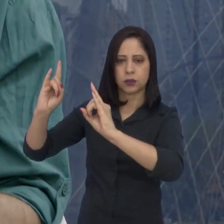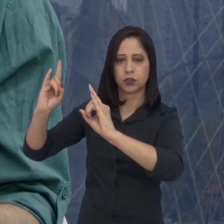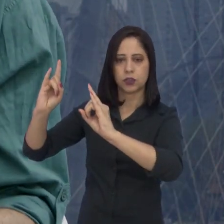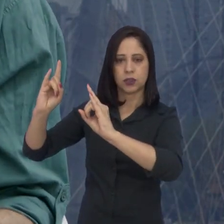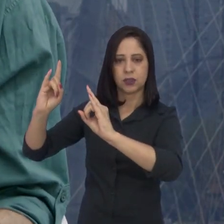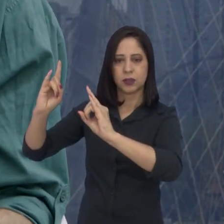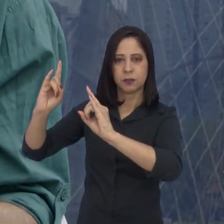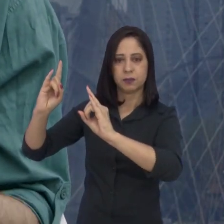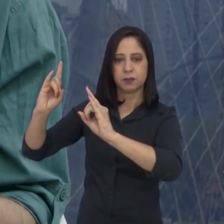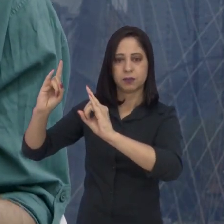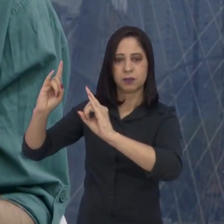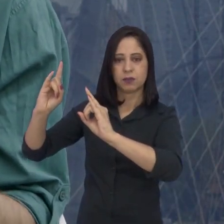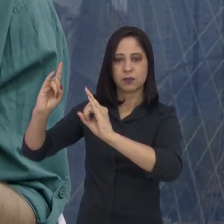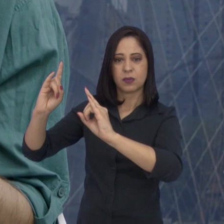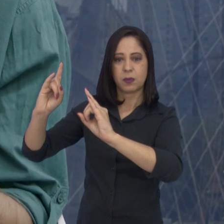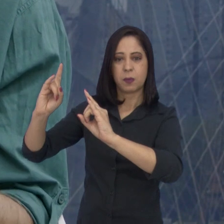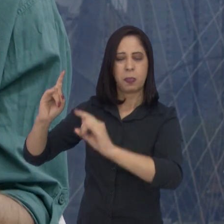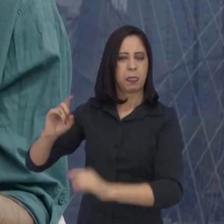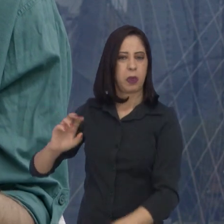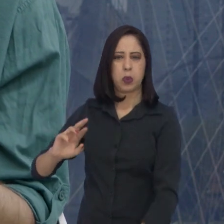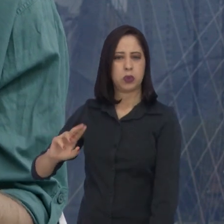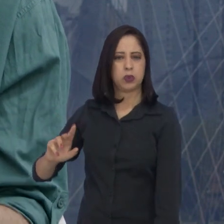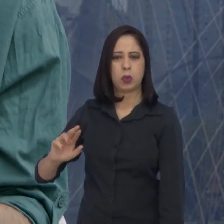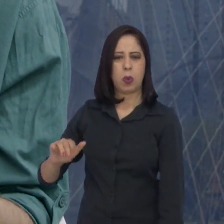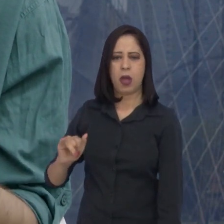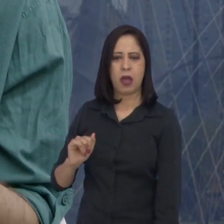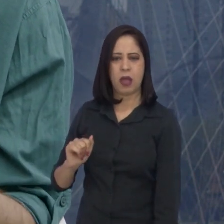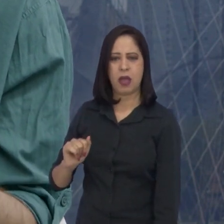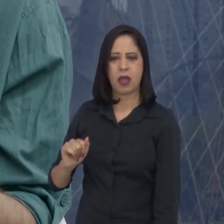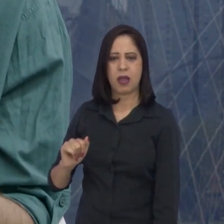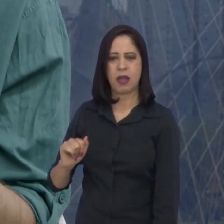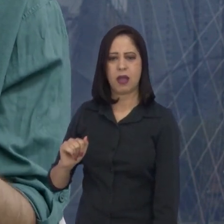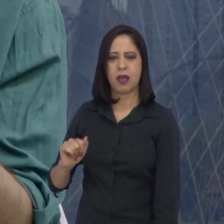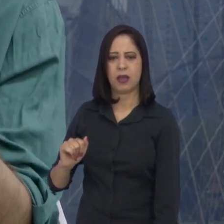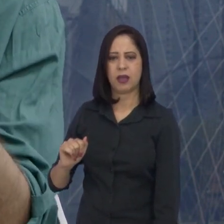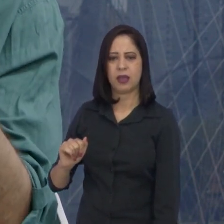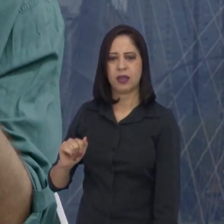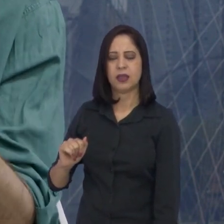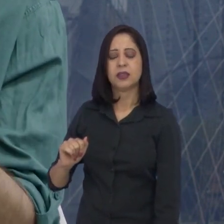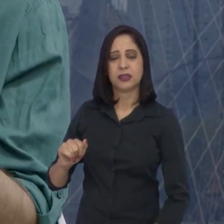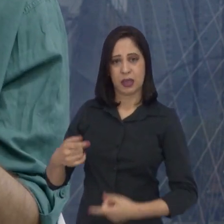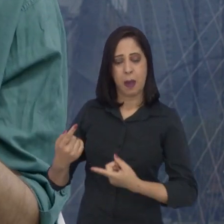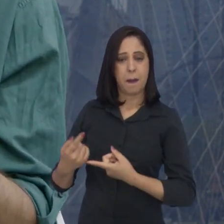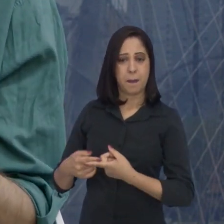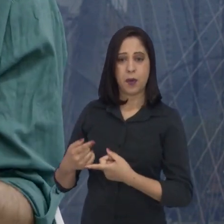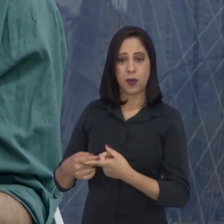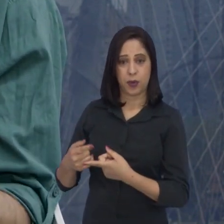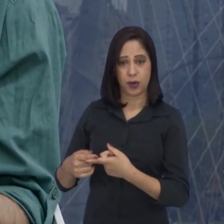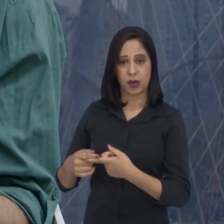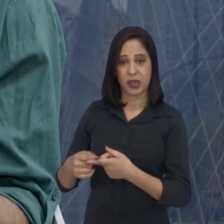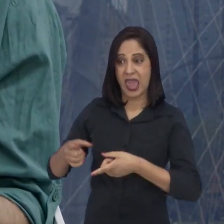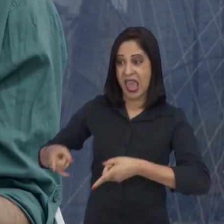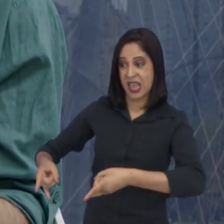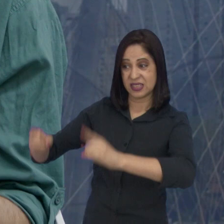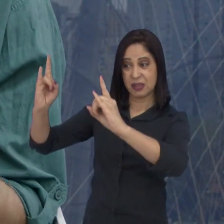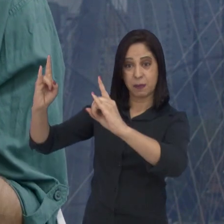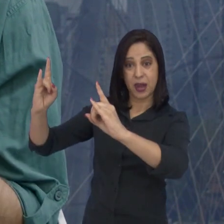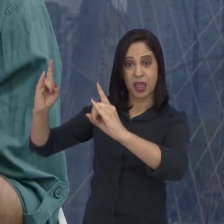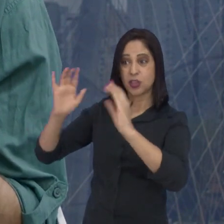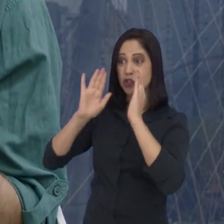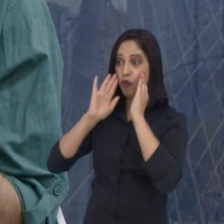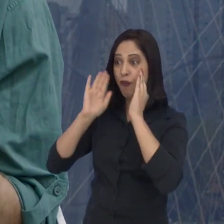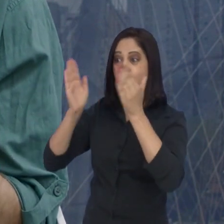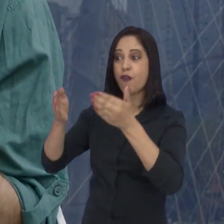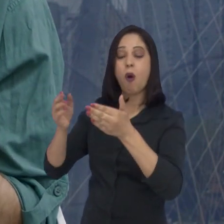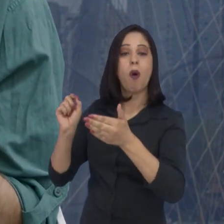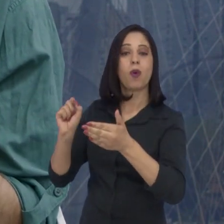não significa que nós temos uma demanda de ausência de moradia para toda essa quantidade de prédios. Esses prédios são construídos para